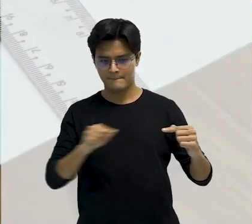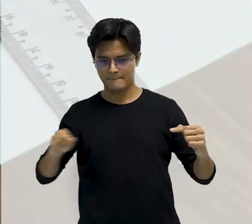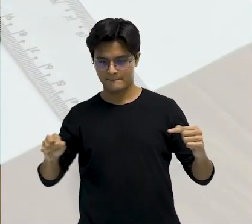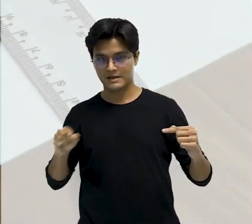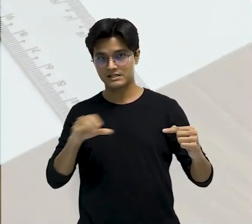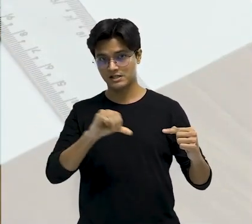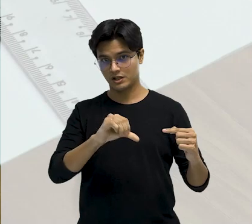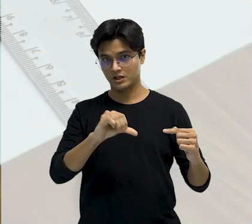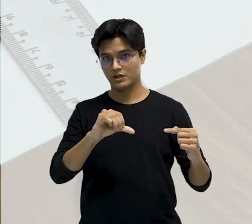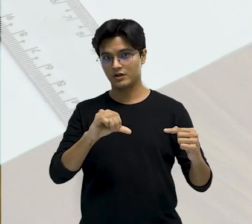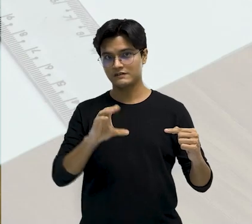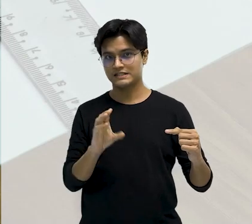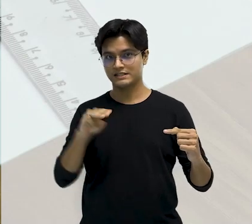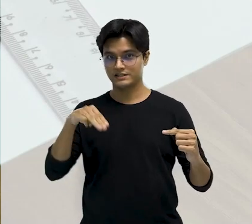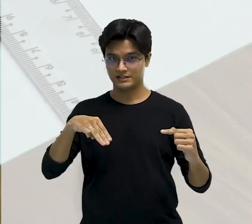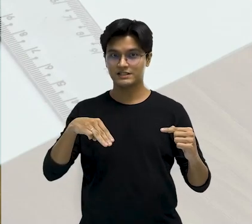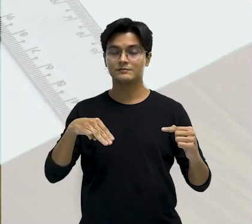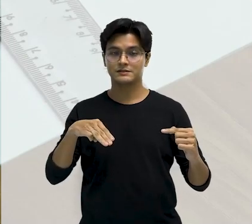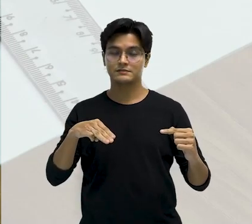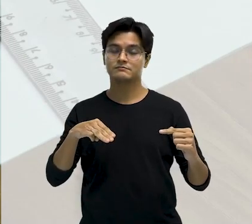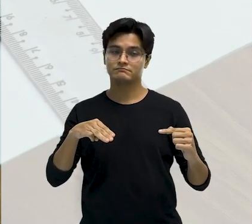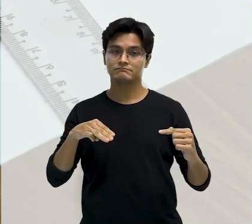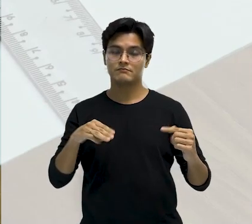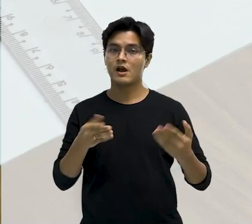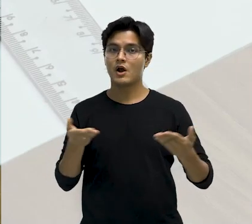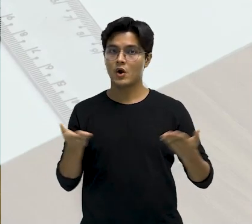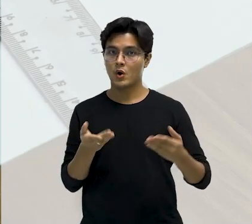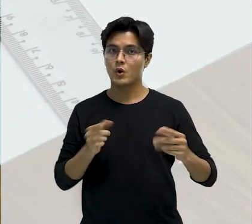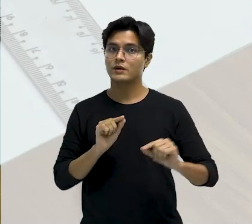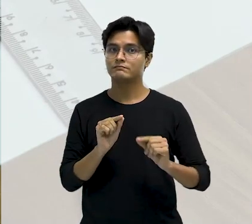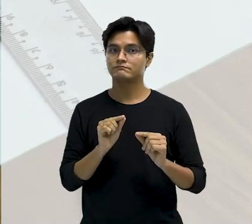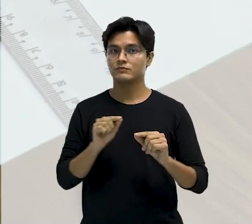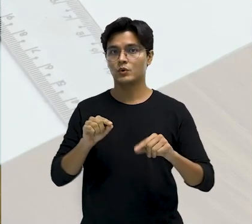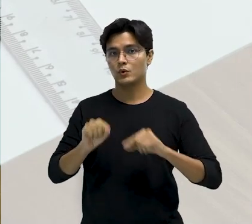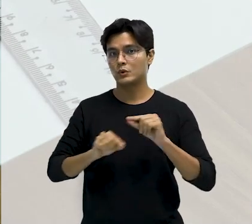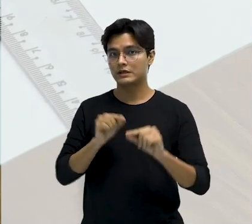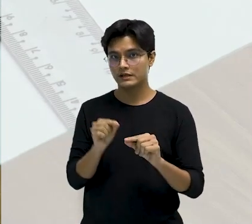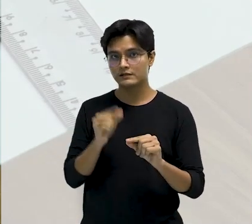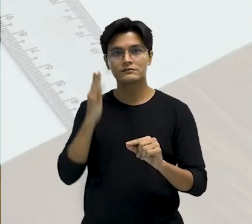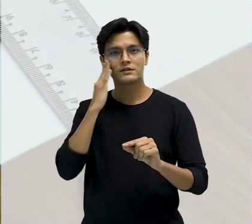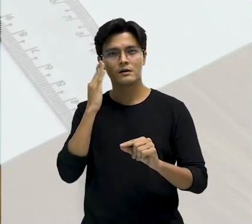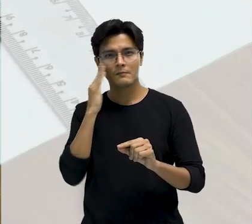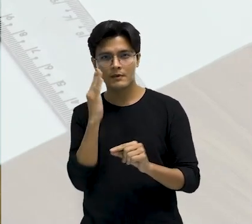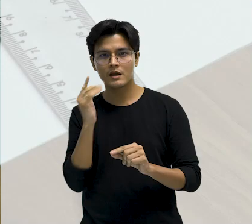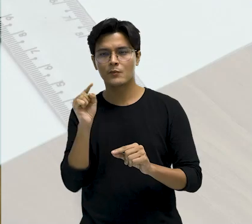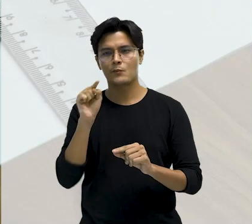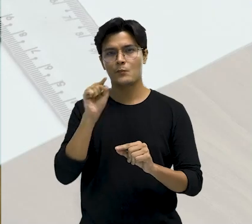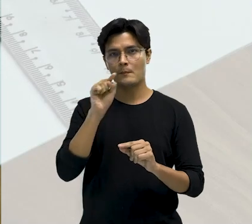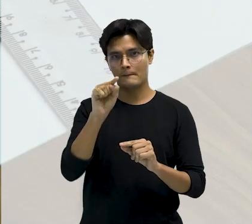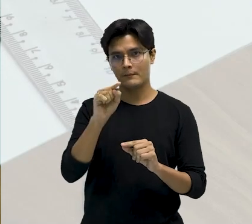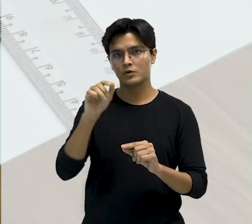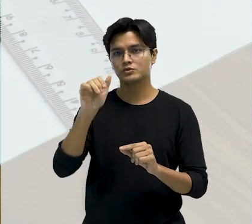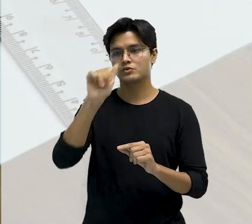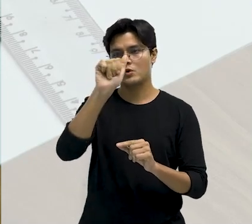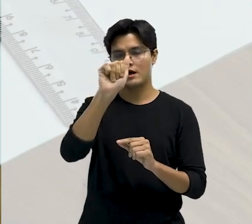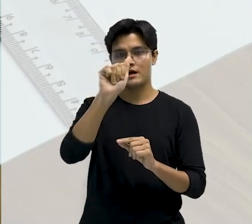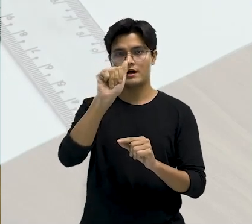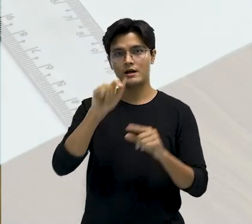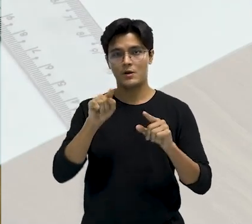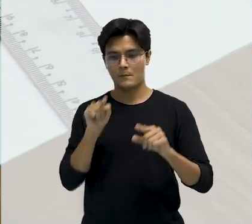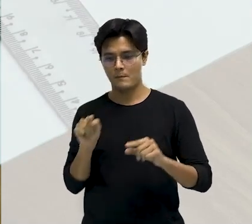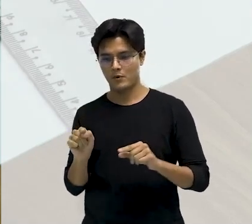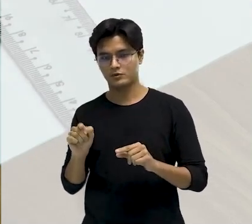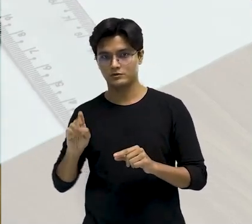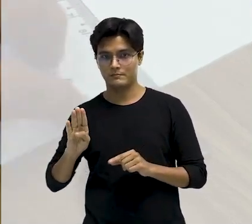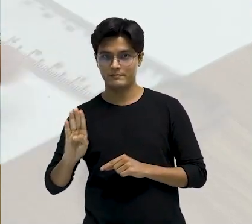Feito isso, eu vou determinar aqui o ponto A e o ponto B, que são os 2 extremos desse segmento de reta, tá